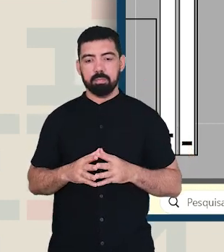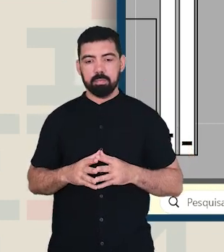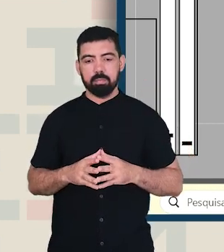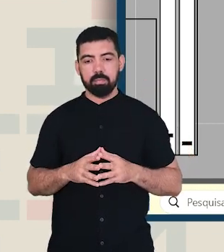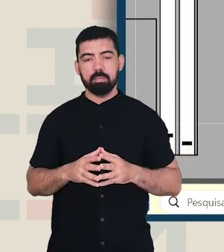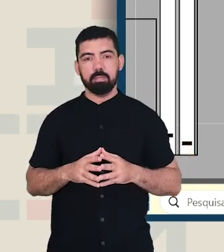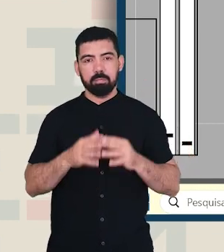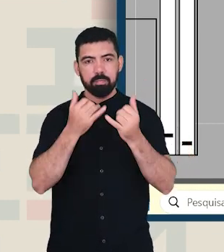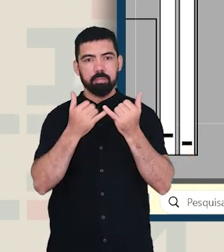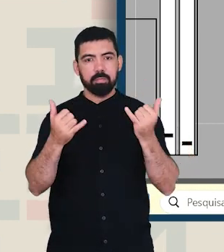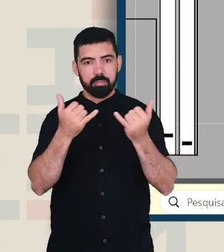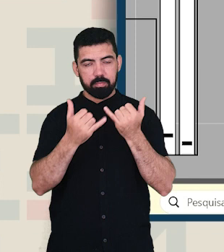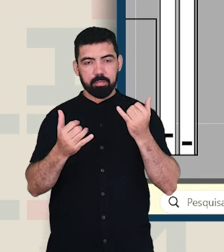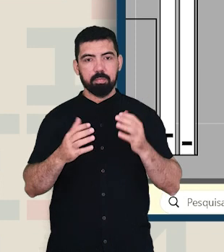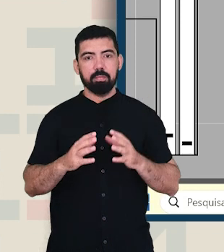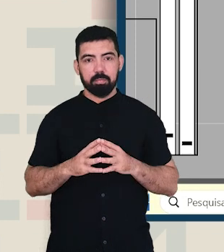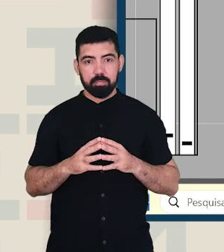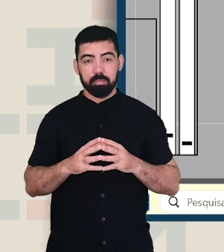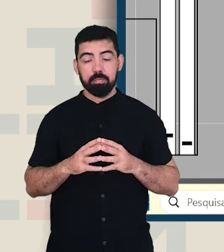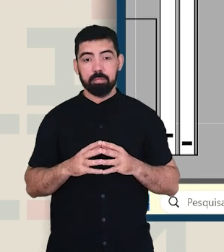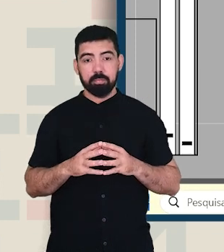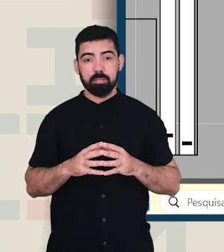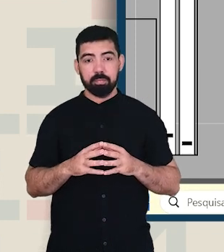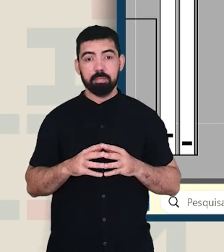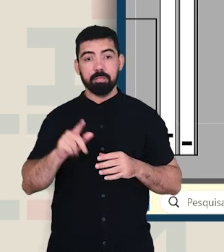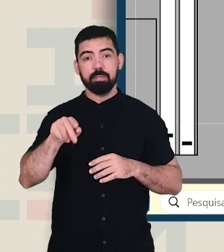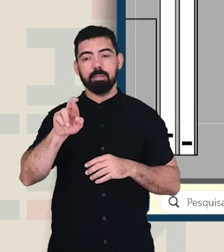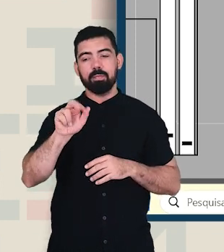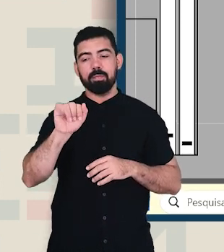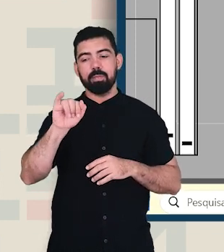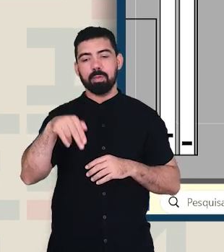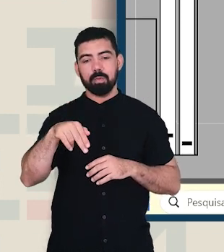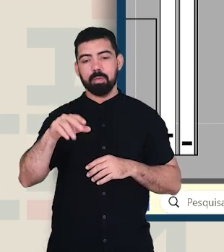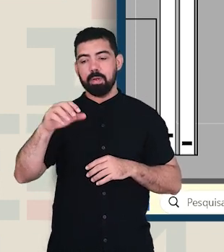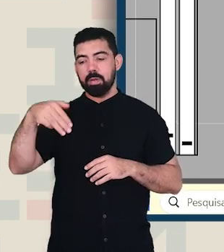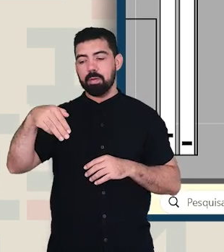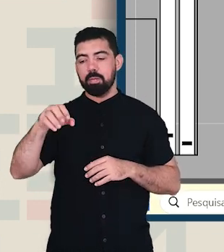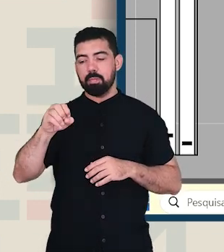Algo similar com o ring modulation.